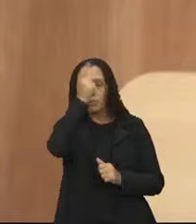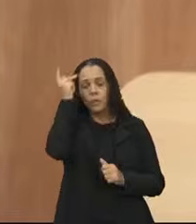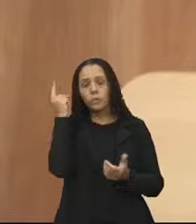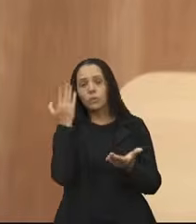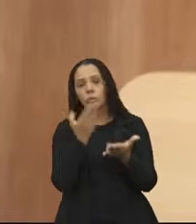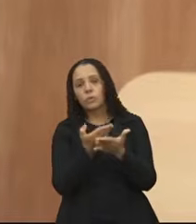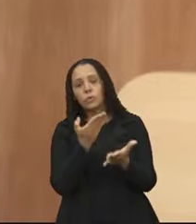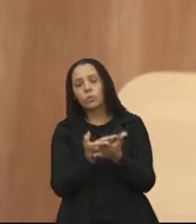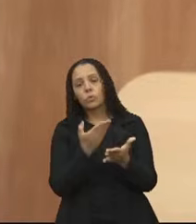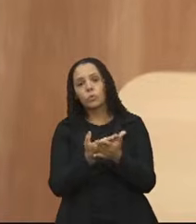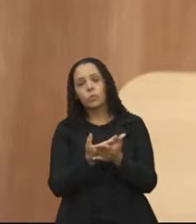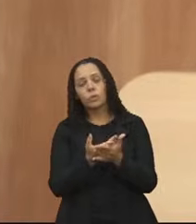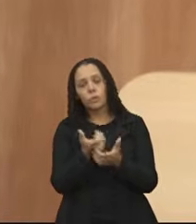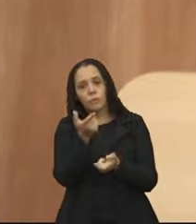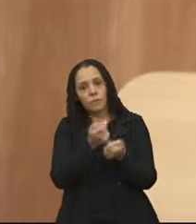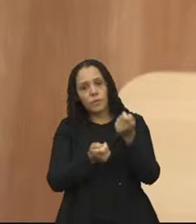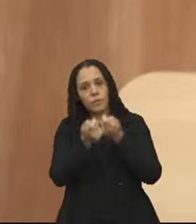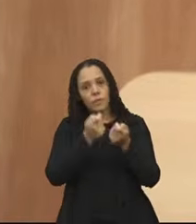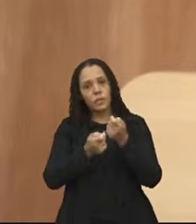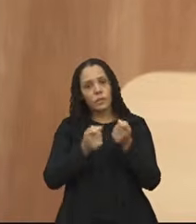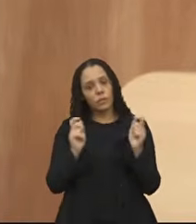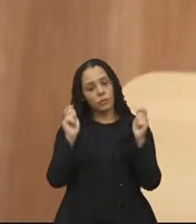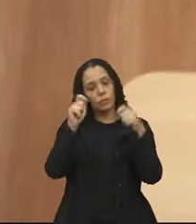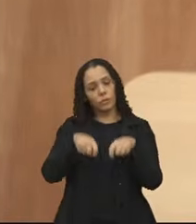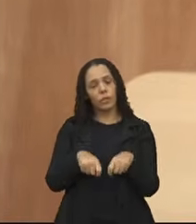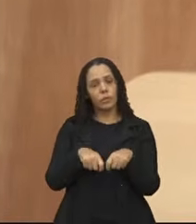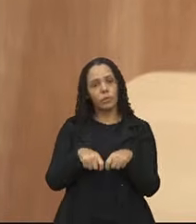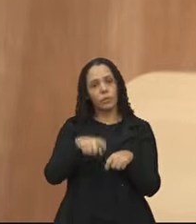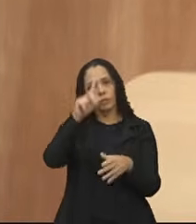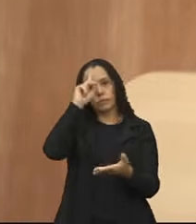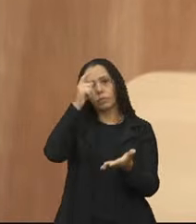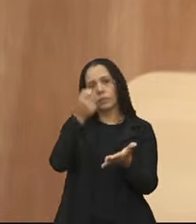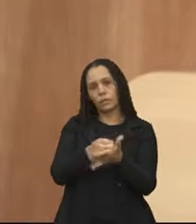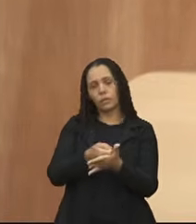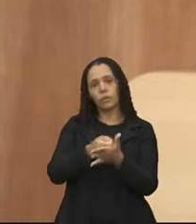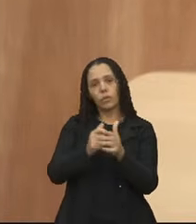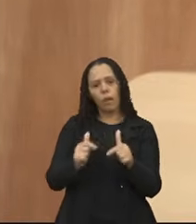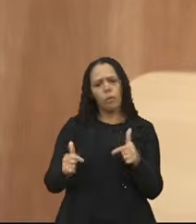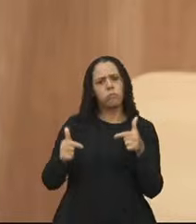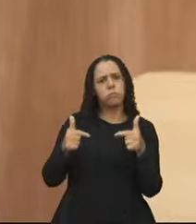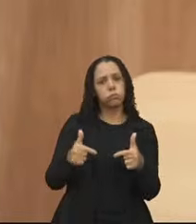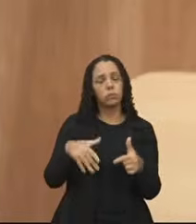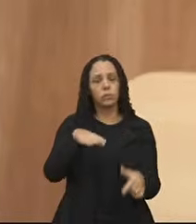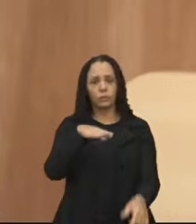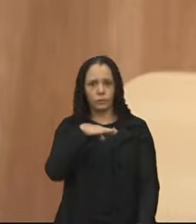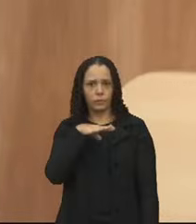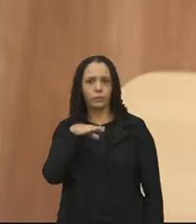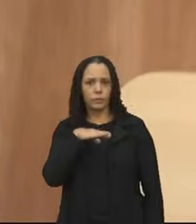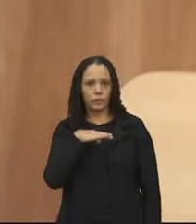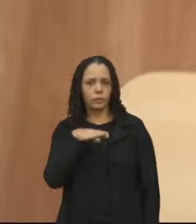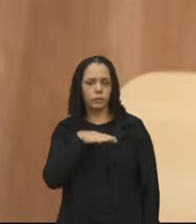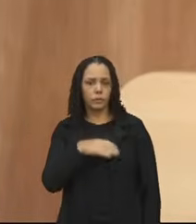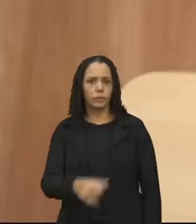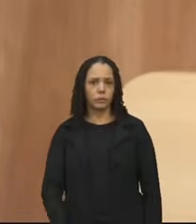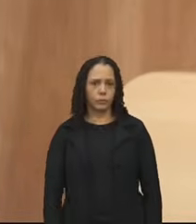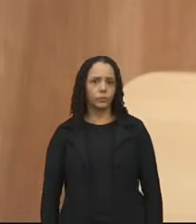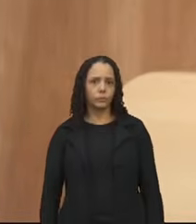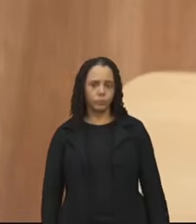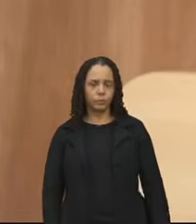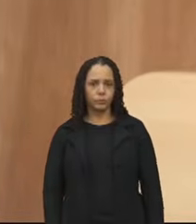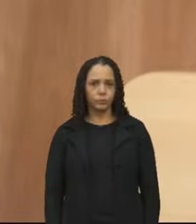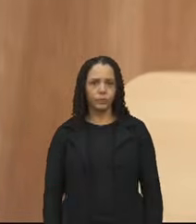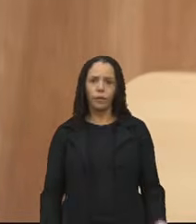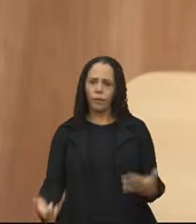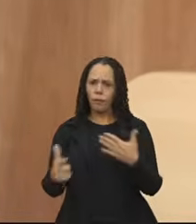finanças têm a capacidade exclusiva para decidir e defender o município ao qual ele foi imposto